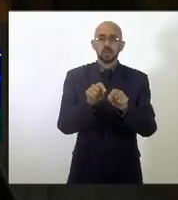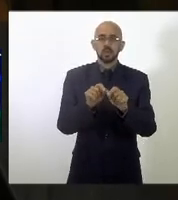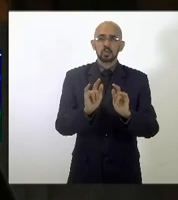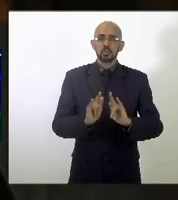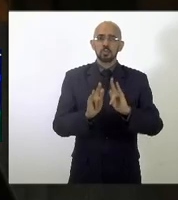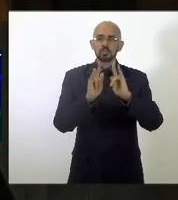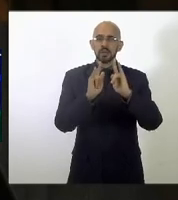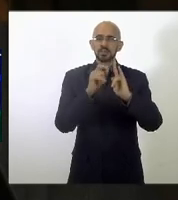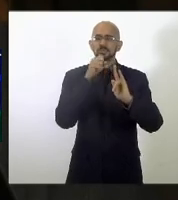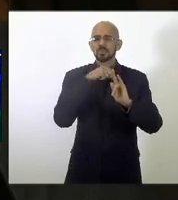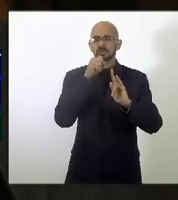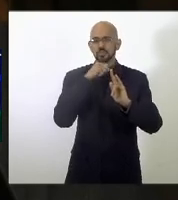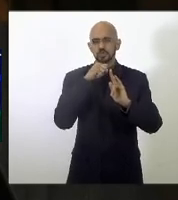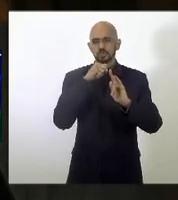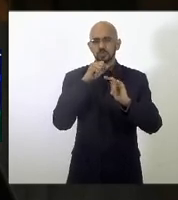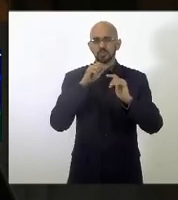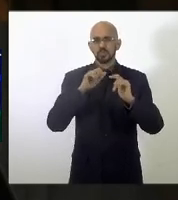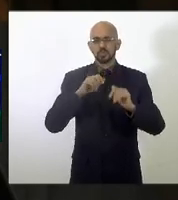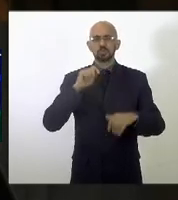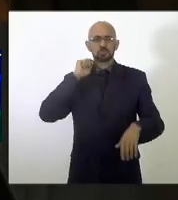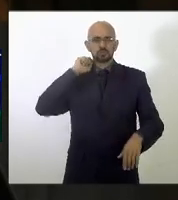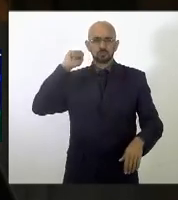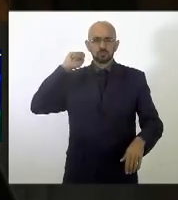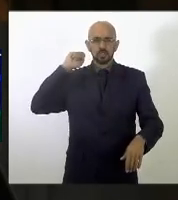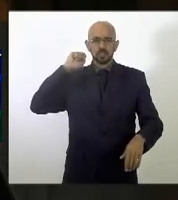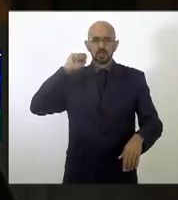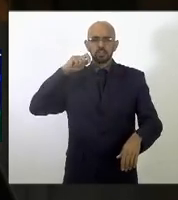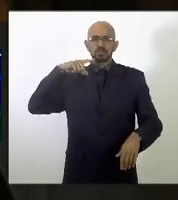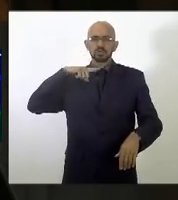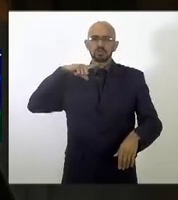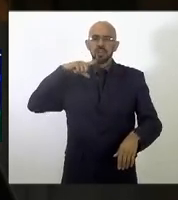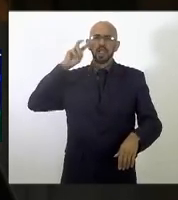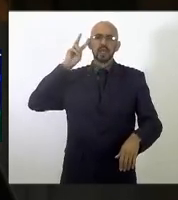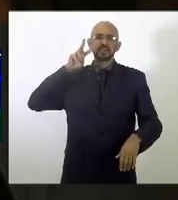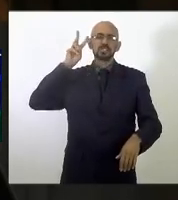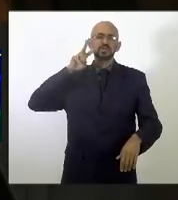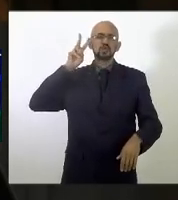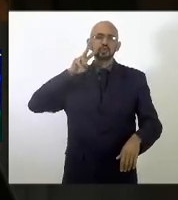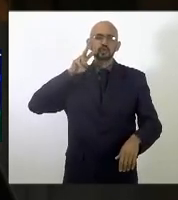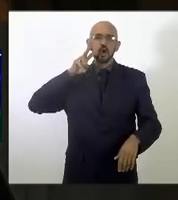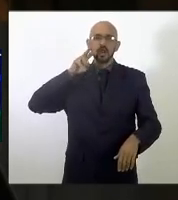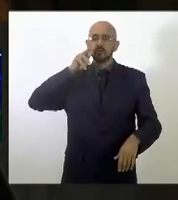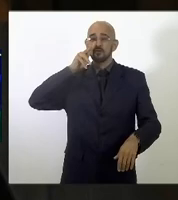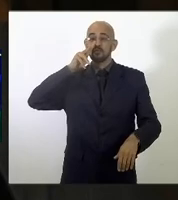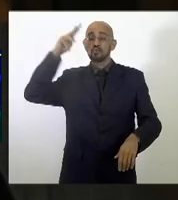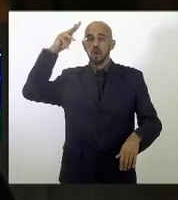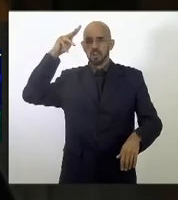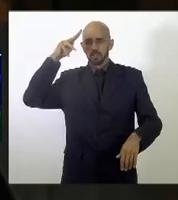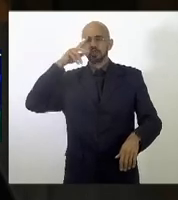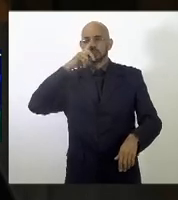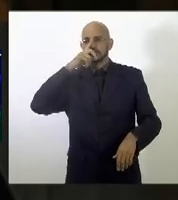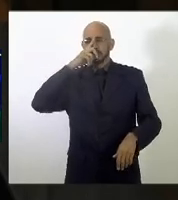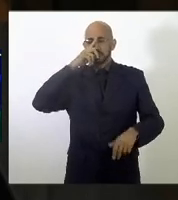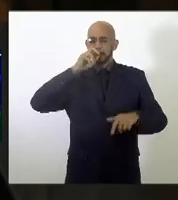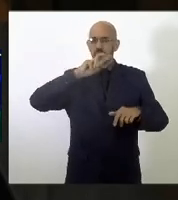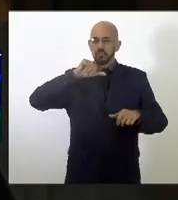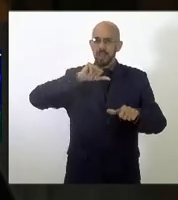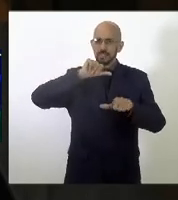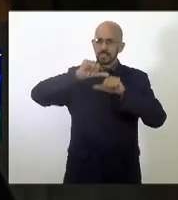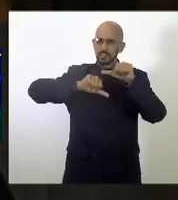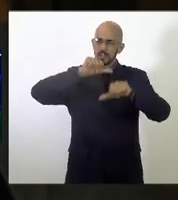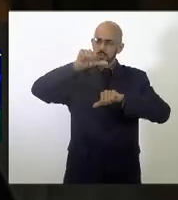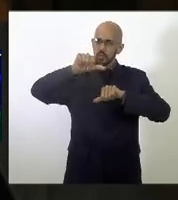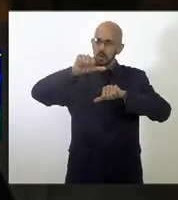Tiradentes, de tantas histórias, né, de tanta força histórica, e que vai se transformar aí no Museu